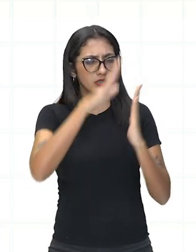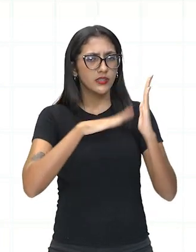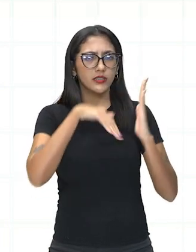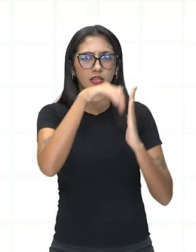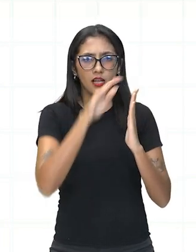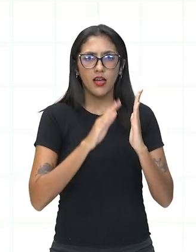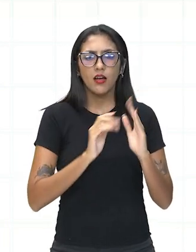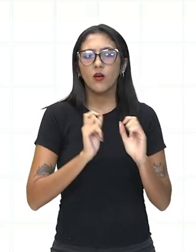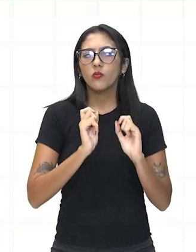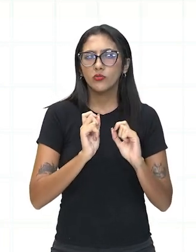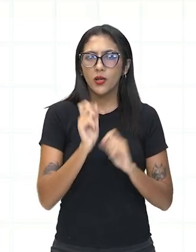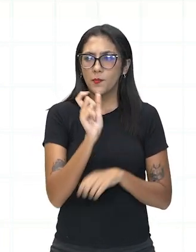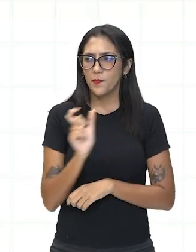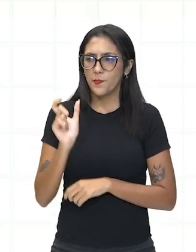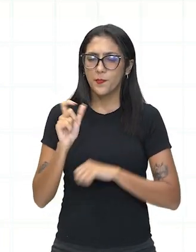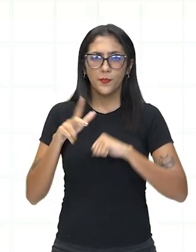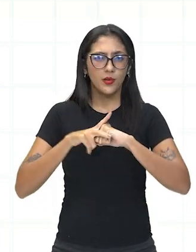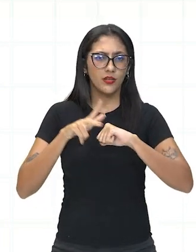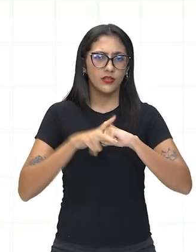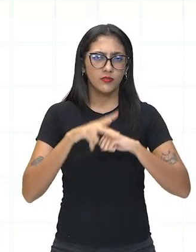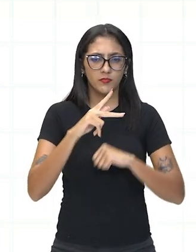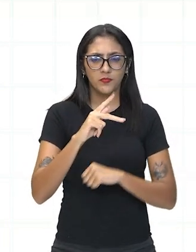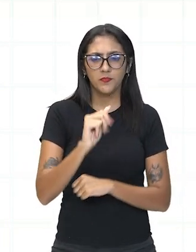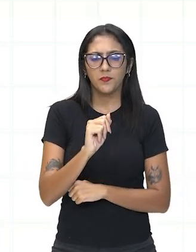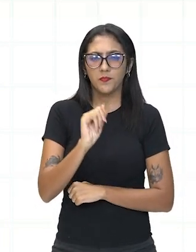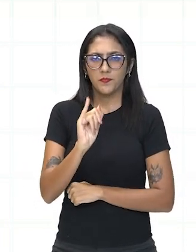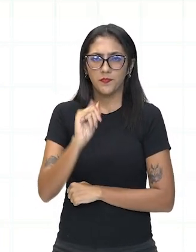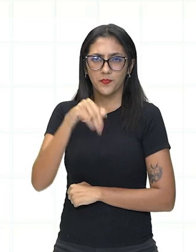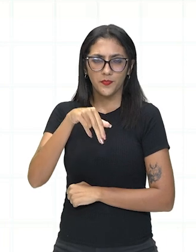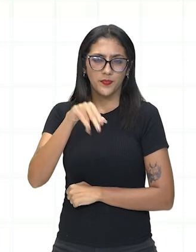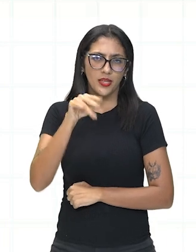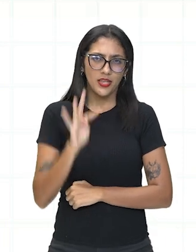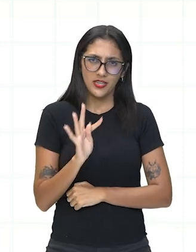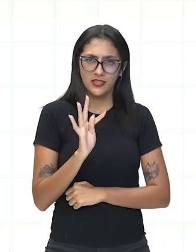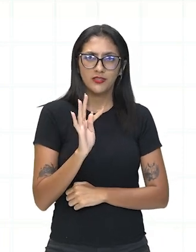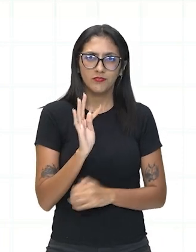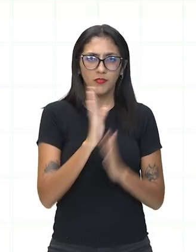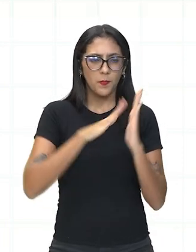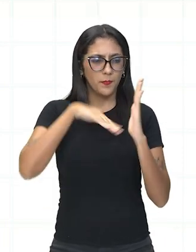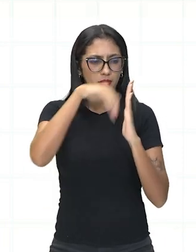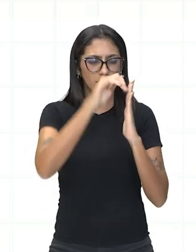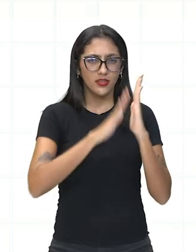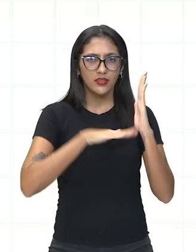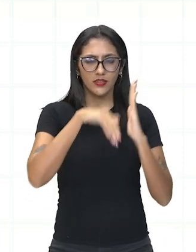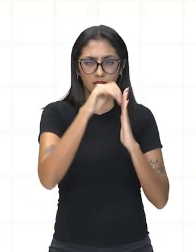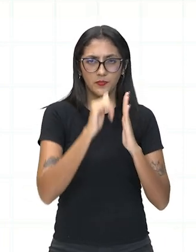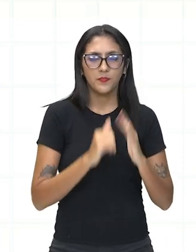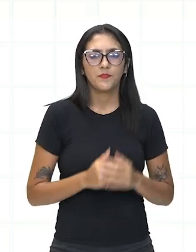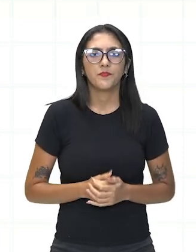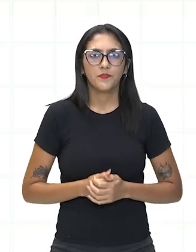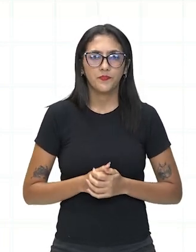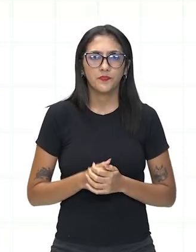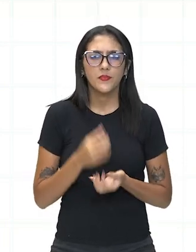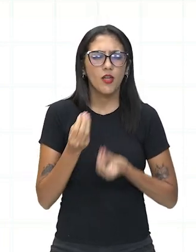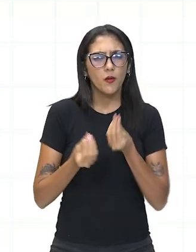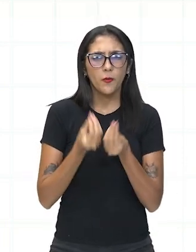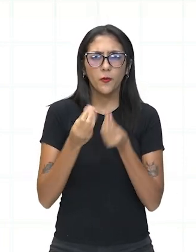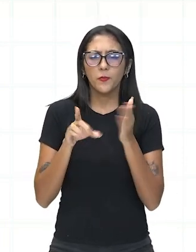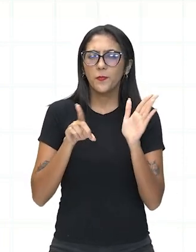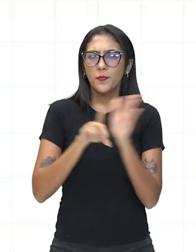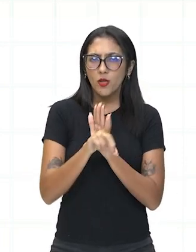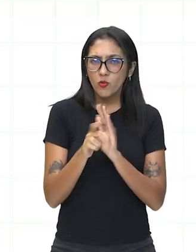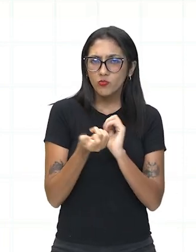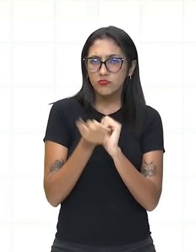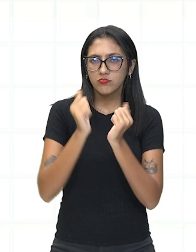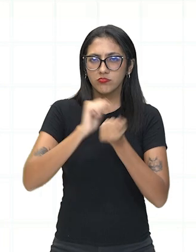quê? Paint, pintar. Paint, pintar. E aí, como é que eu posso fazer essa pergunta em inglês?